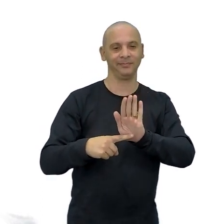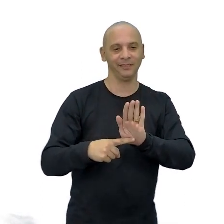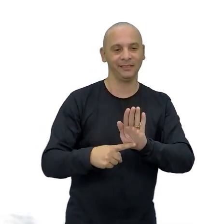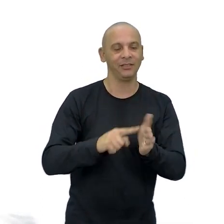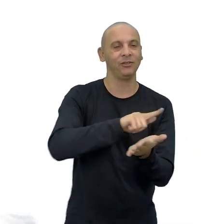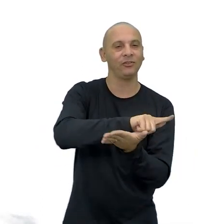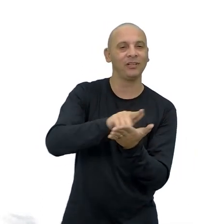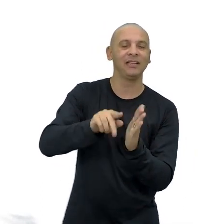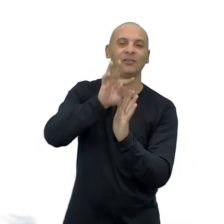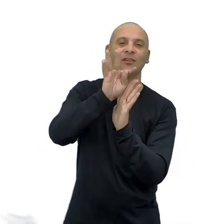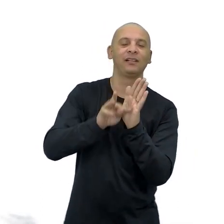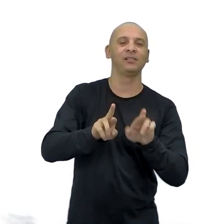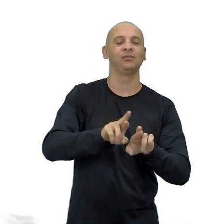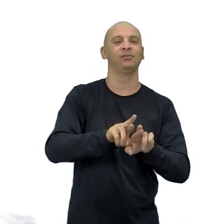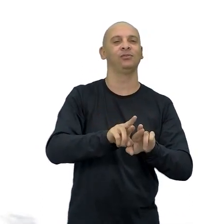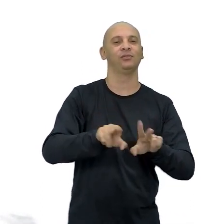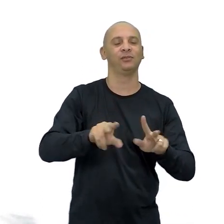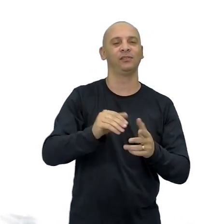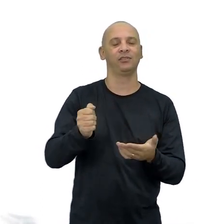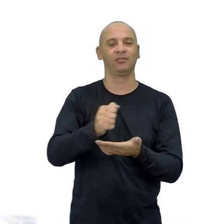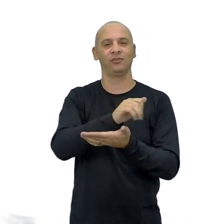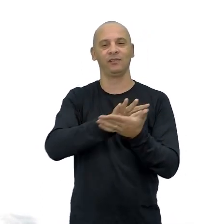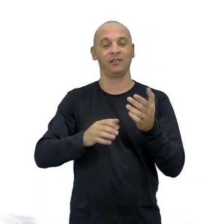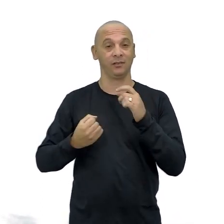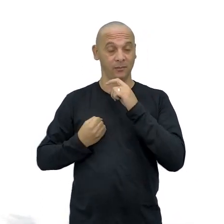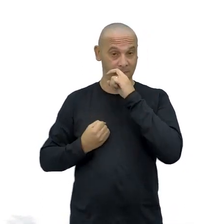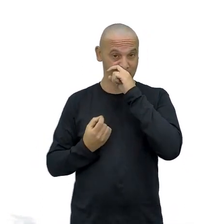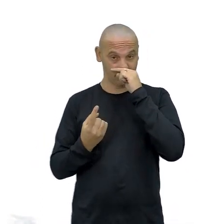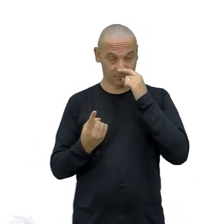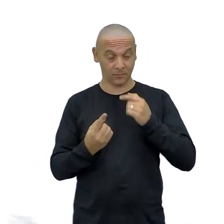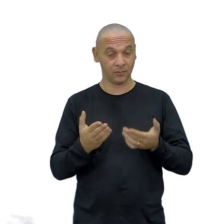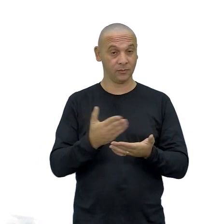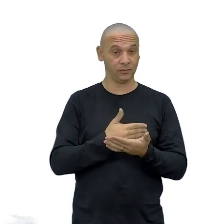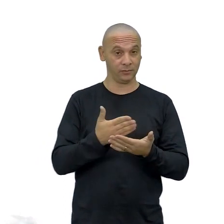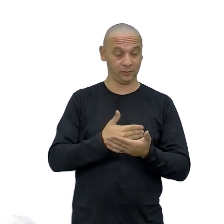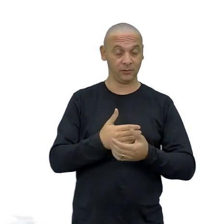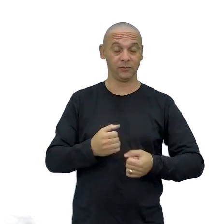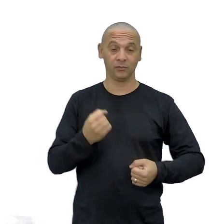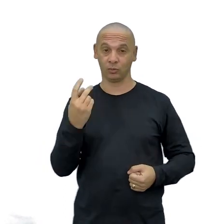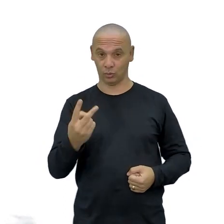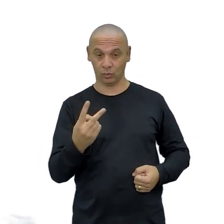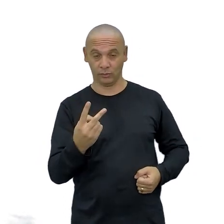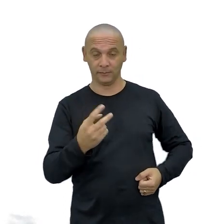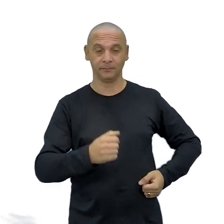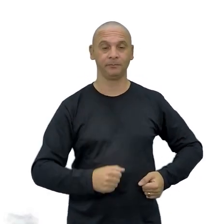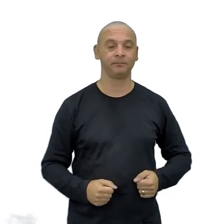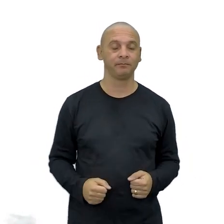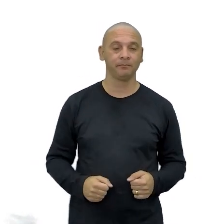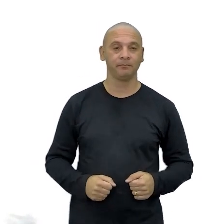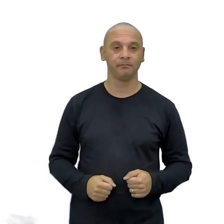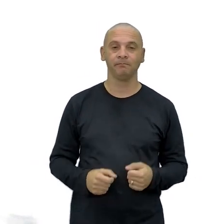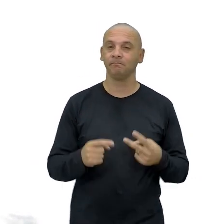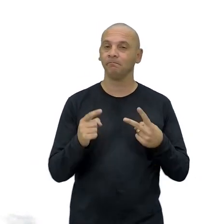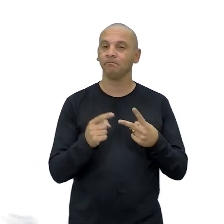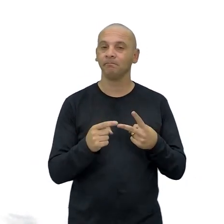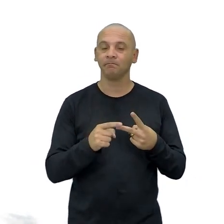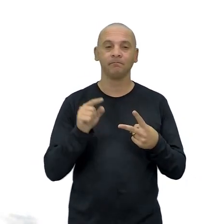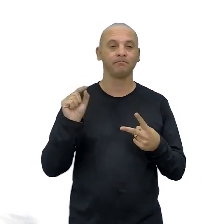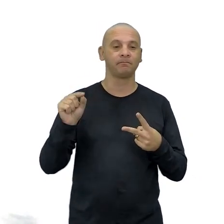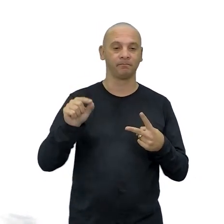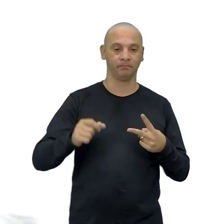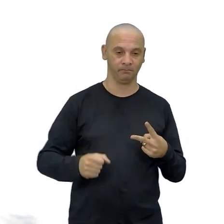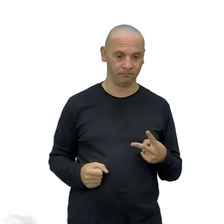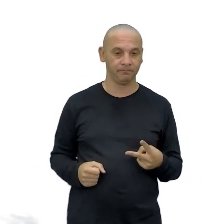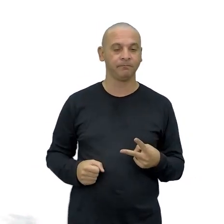a partir dos gêneros textuais da sequência de atividade 1, volume 2, do Aprender Sempre. O segundo